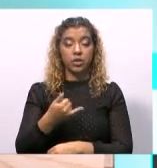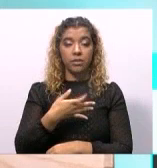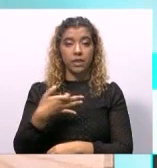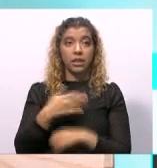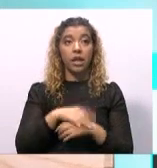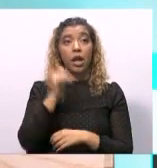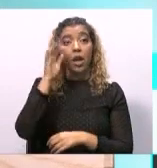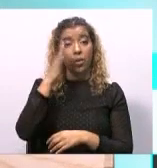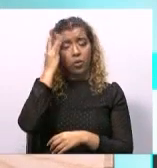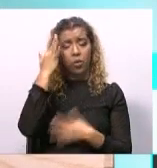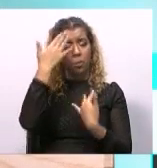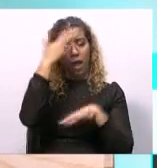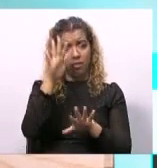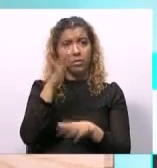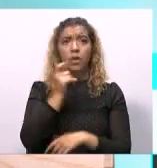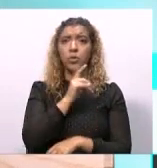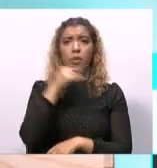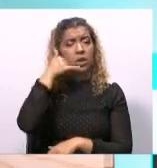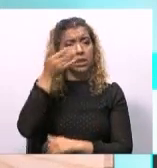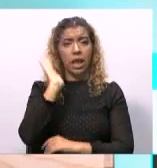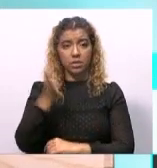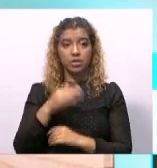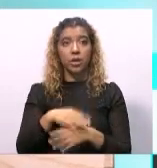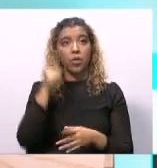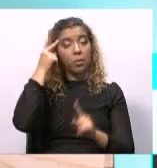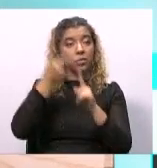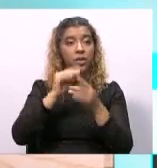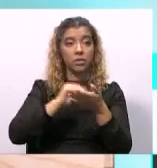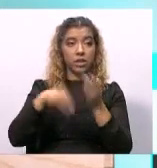22-508-3297 é o número de telefone que já está disponível, para o qual pode ligar para se inscrever.